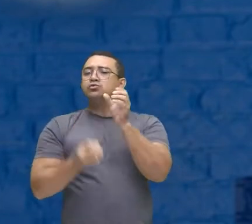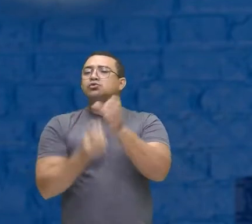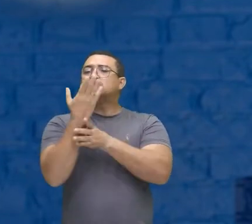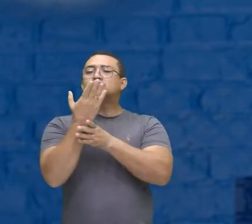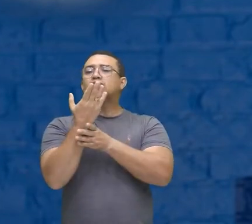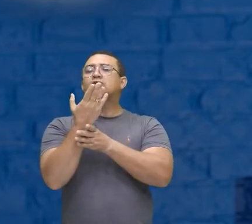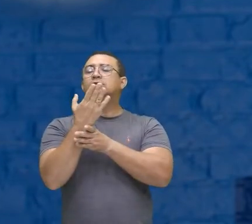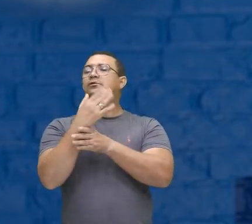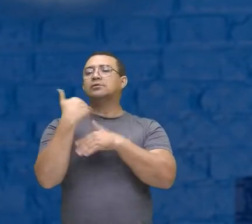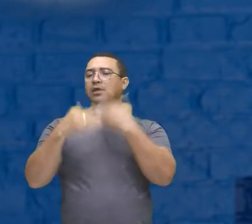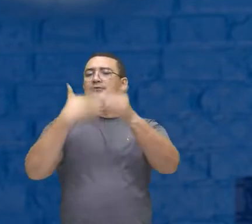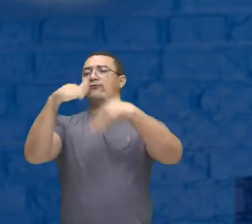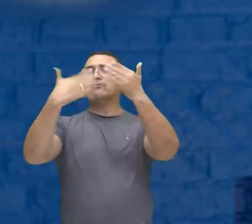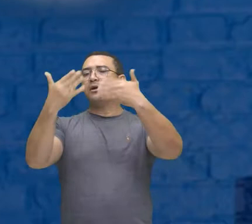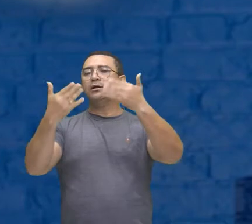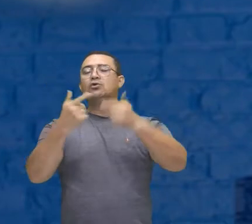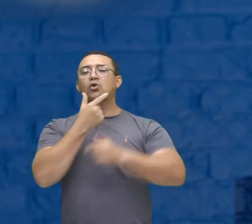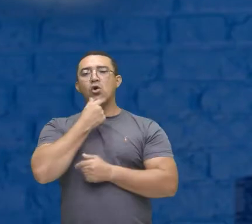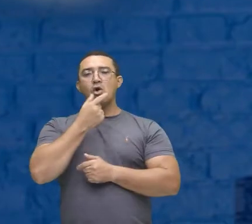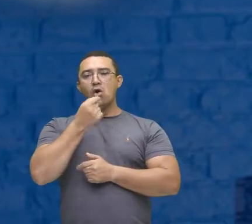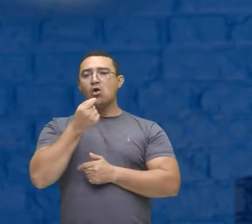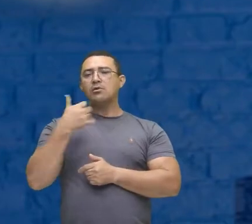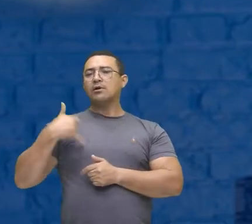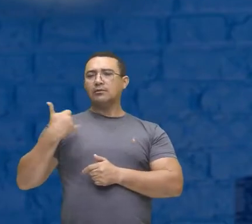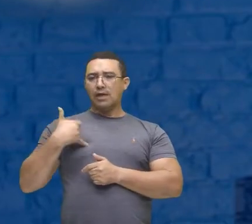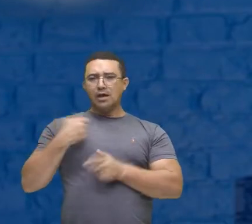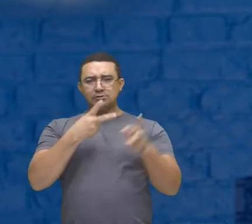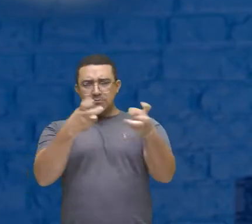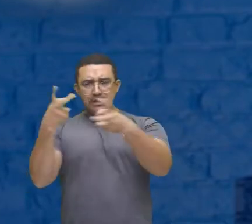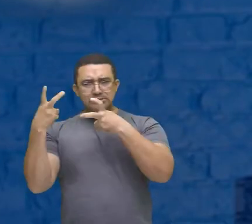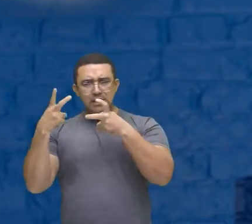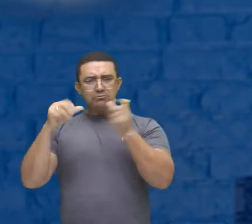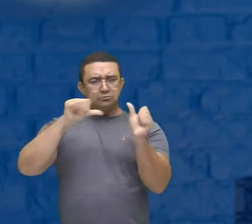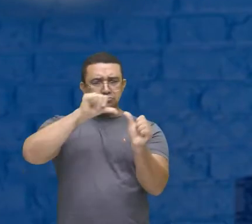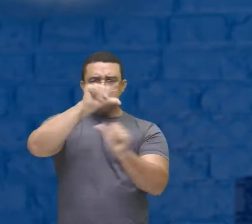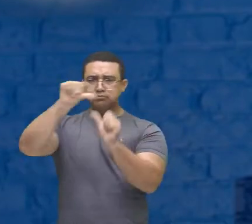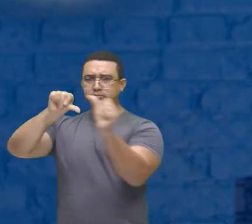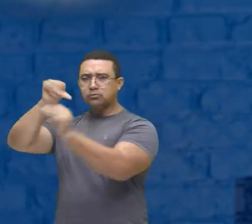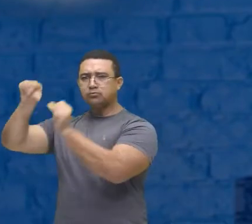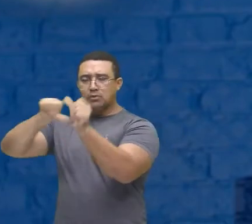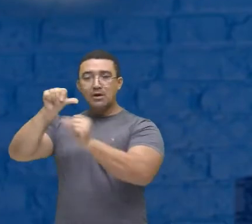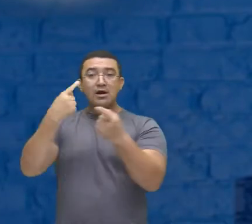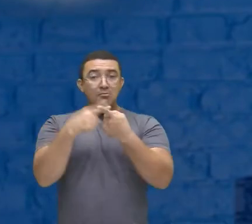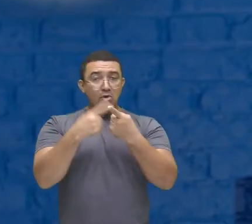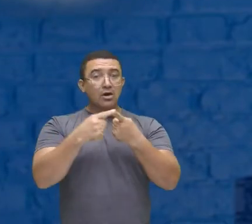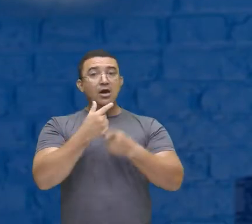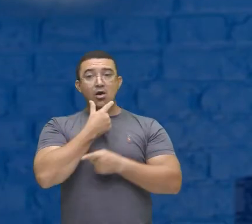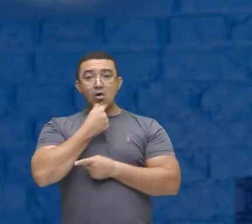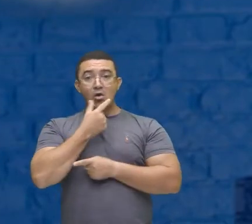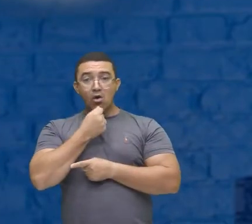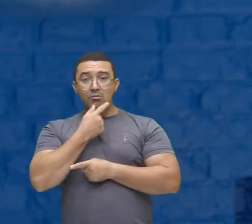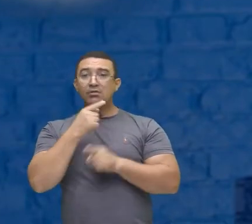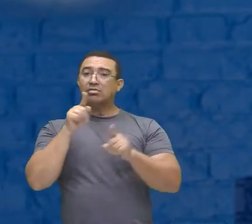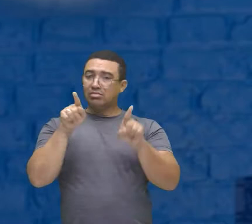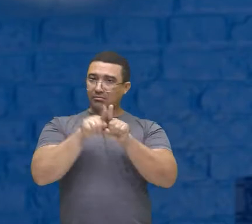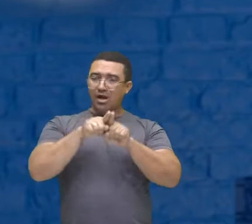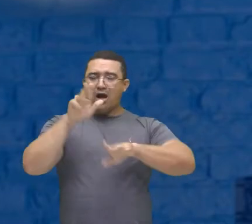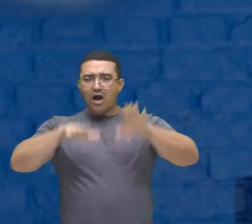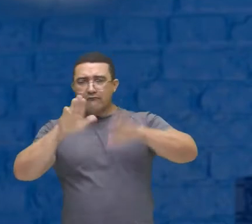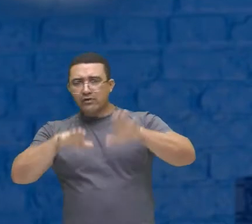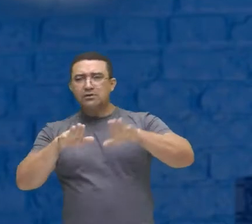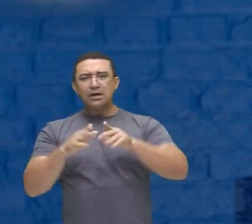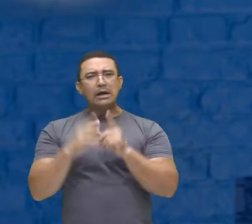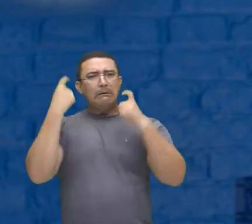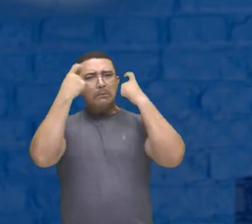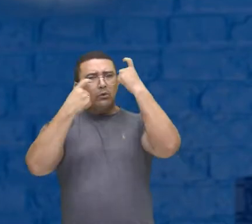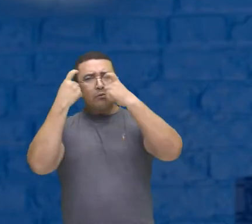Com que idade nós conseguimos perceber essas transformações? Né? Porque às vezes os meninos também ficam meio preocupados, será que eu estou crescendo um pouco